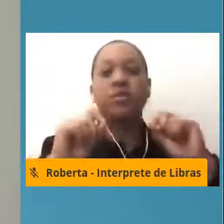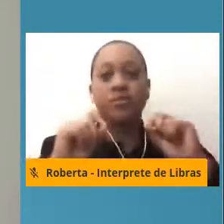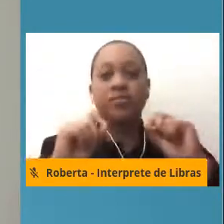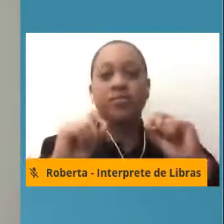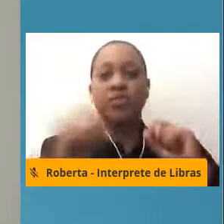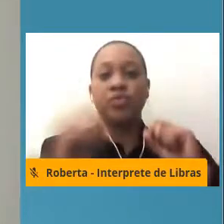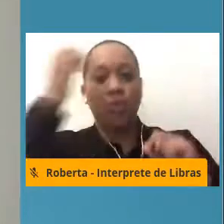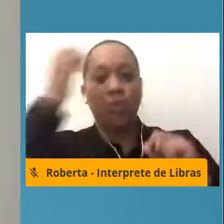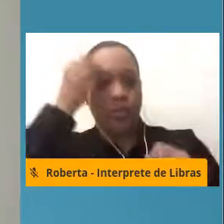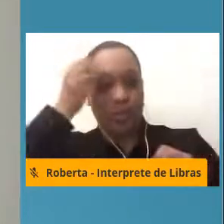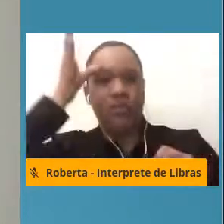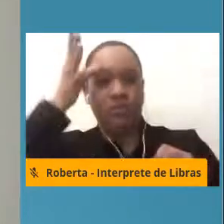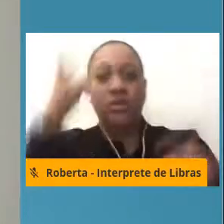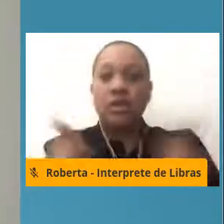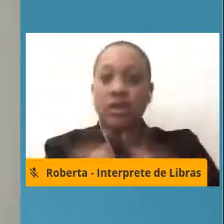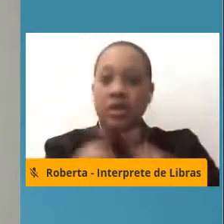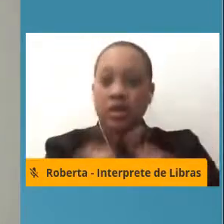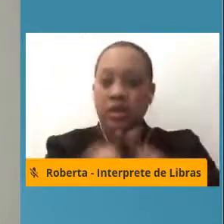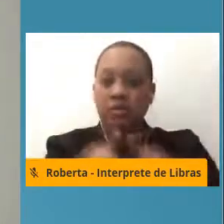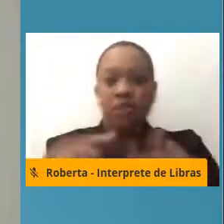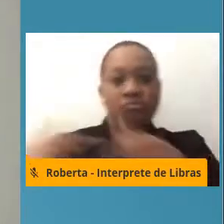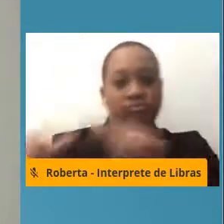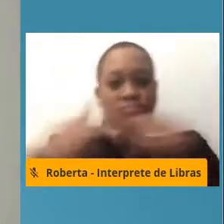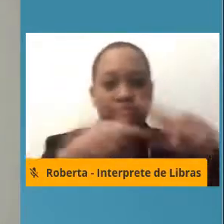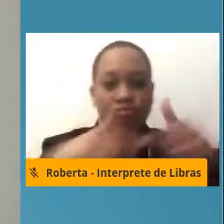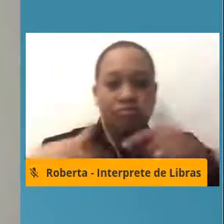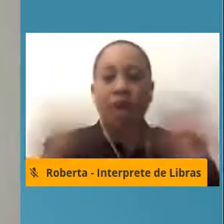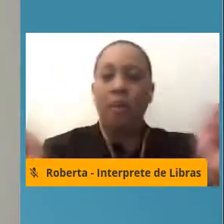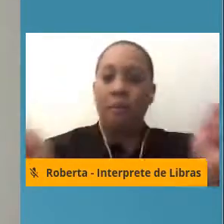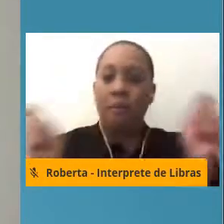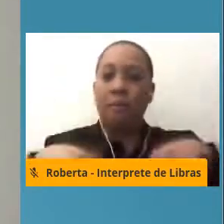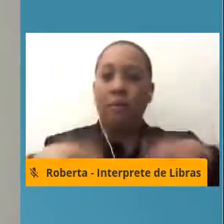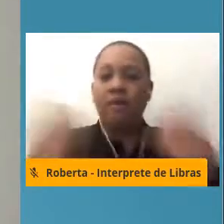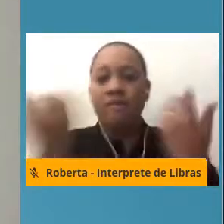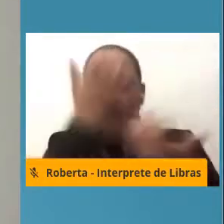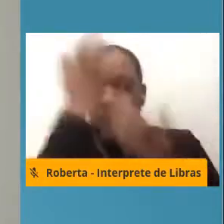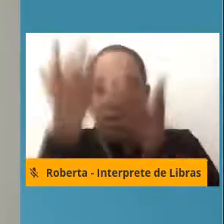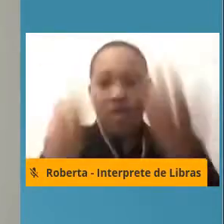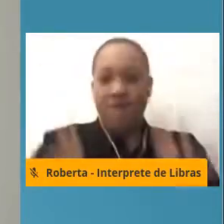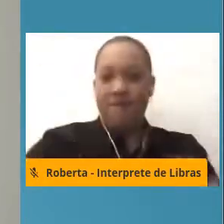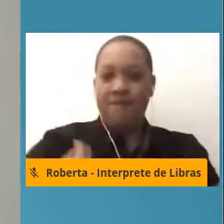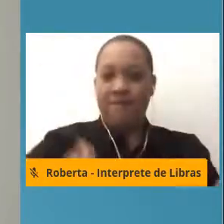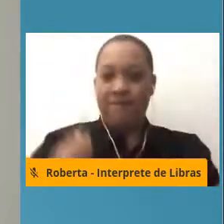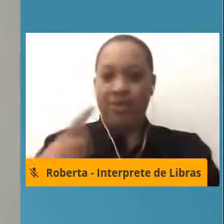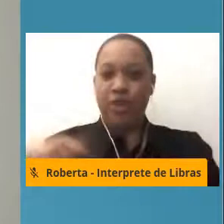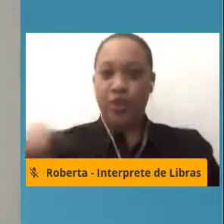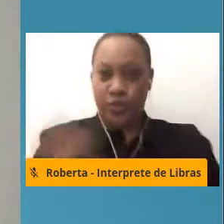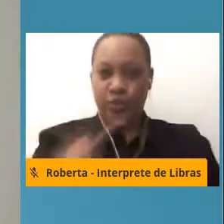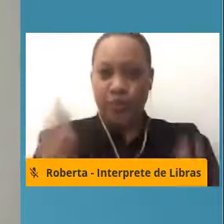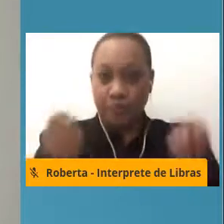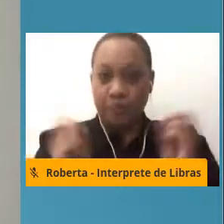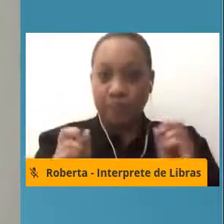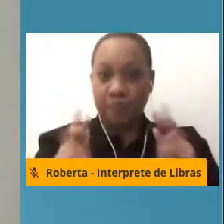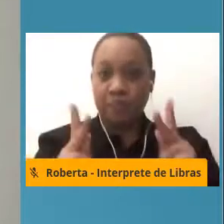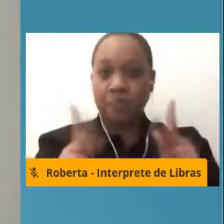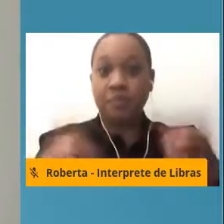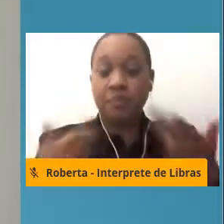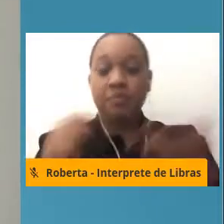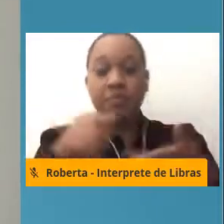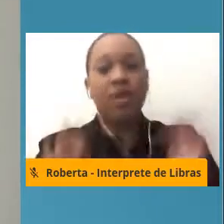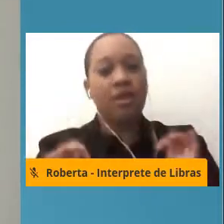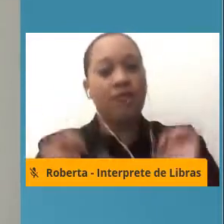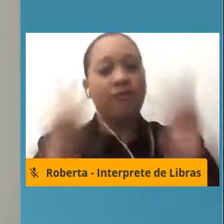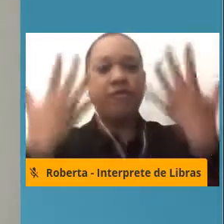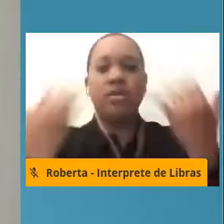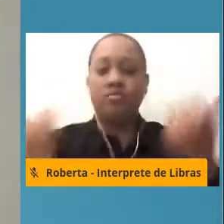conhecimento e produtos que possam facilitar o dia a dia de todos nós, né? Então, é um evento extremamente